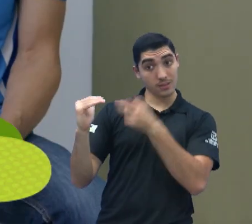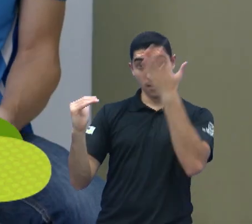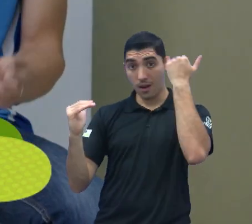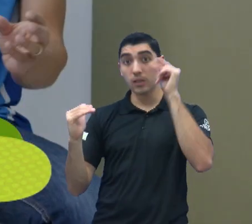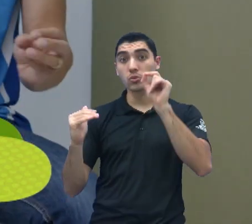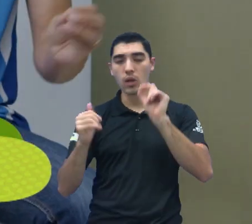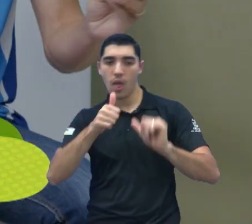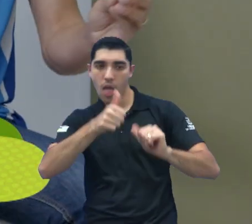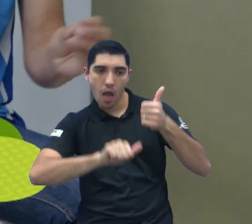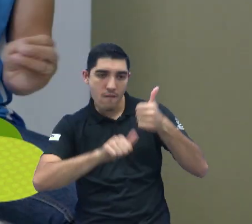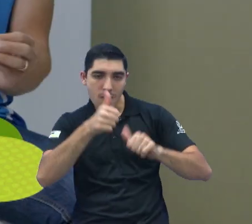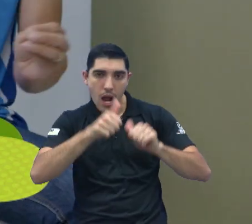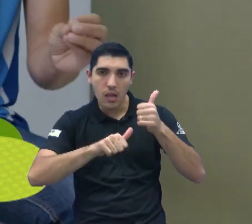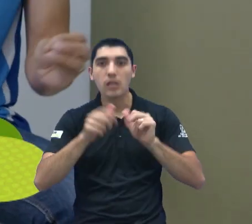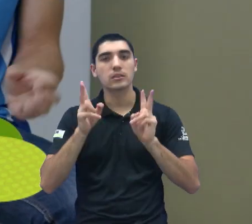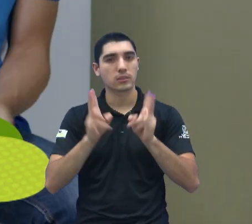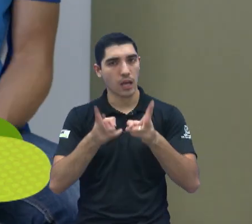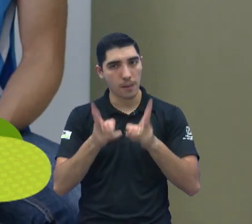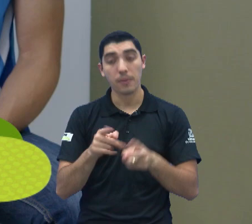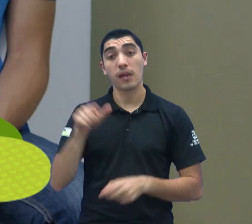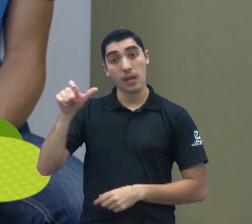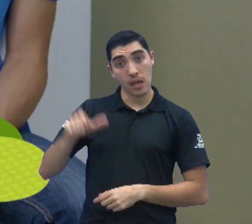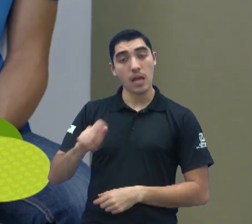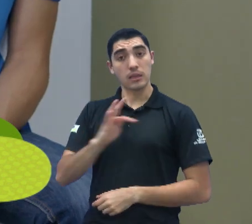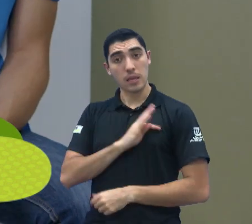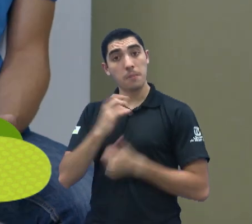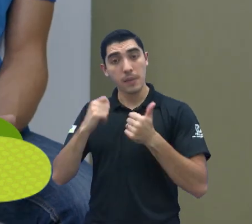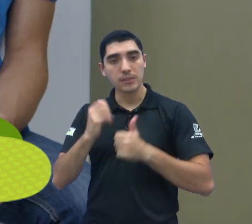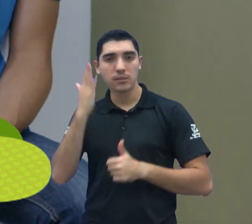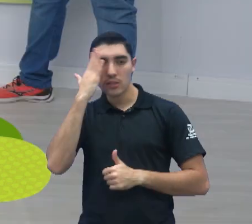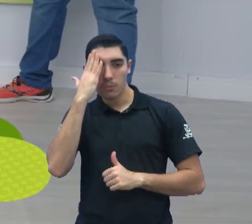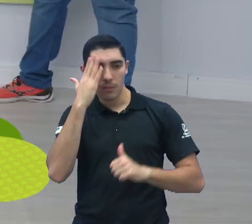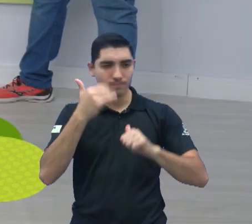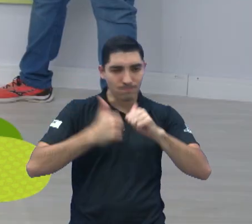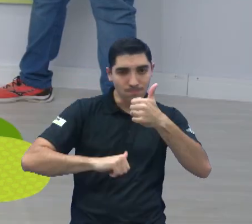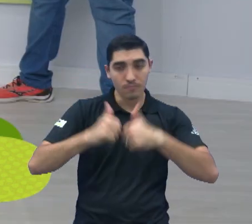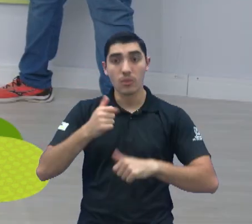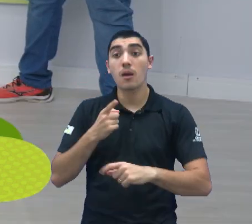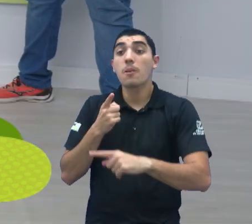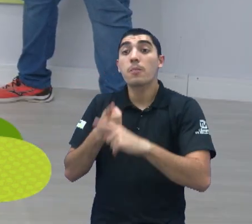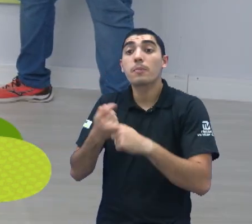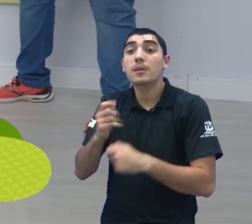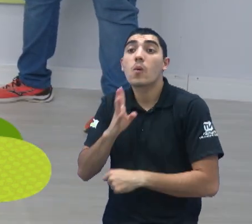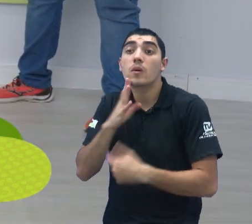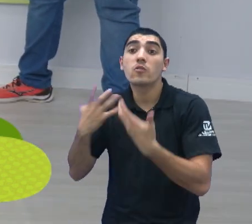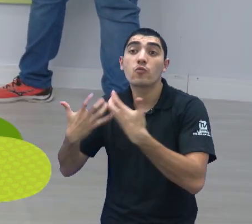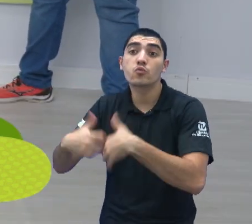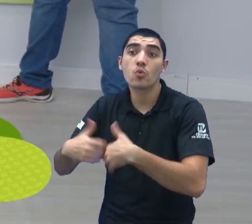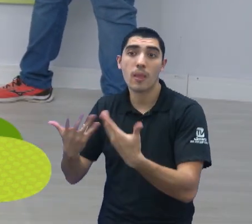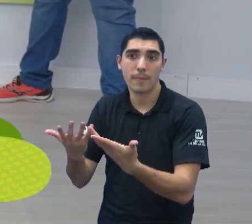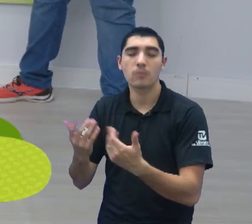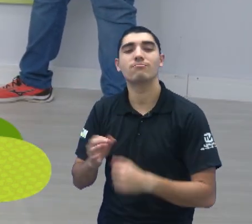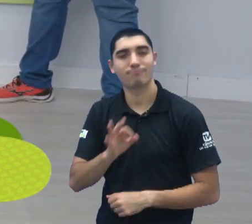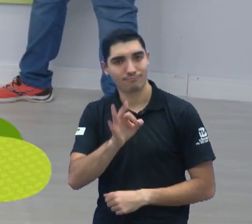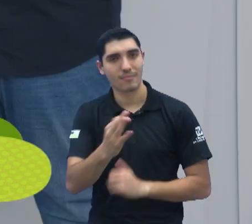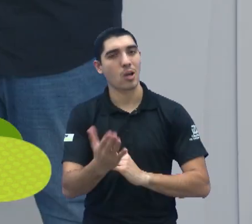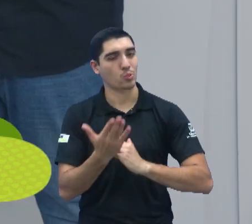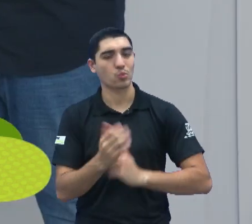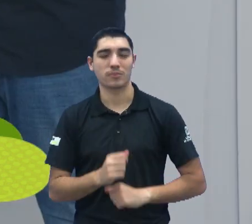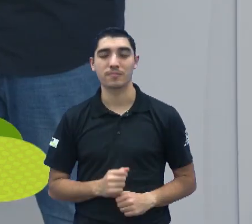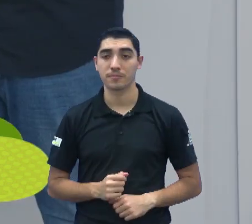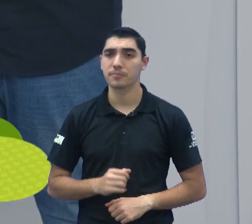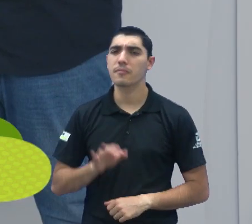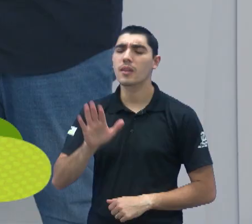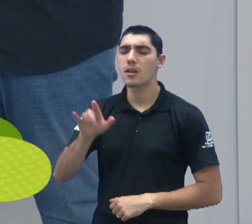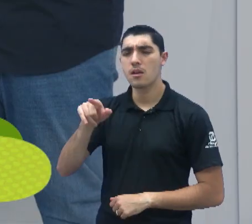função, mas que tenha alguma noção, pelo menos, porque... Entender como é que funciona o mecanismo. Ajuda muito, ajuda muito. Flavinho, falando especificamente